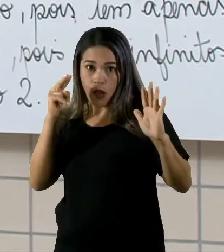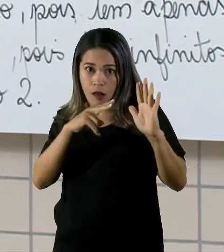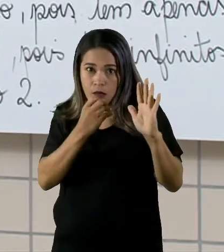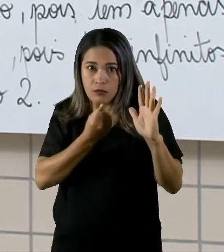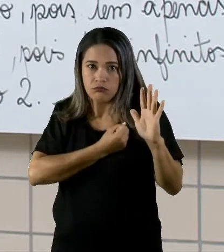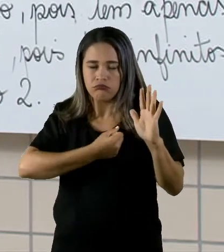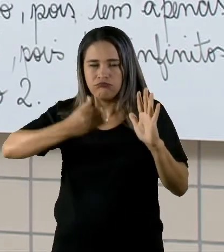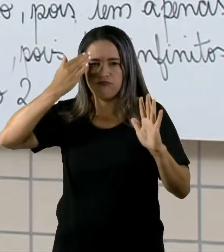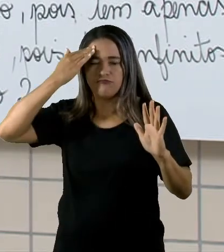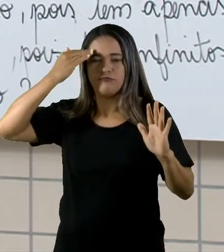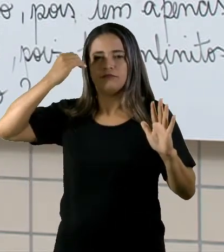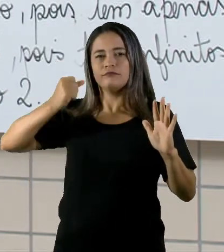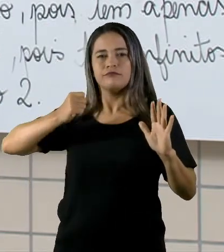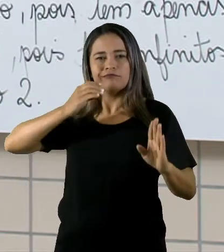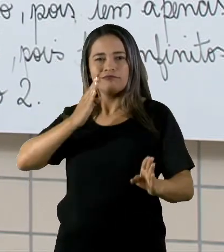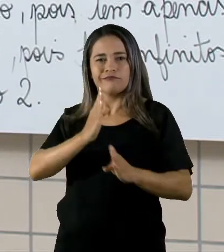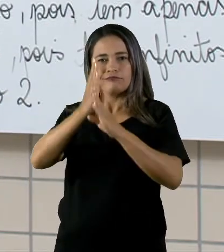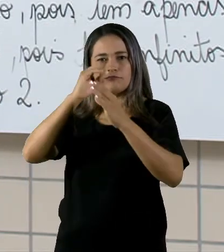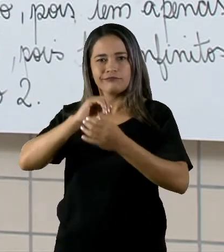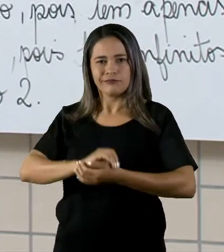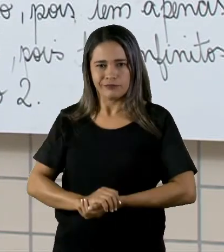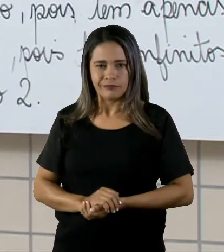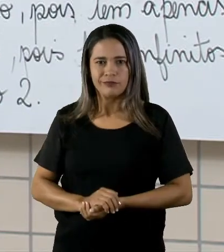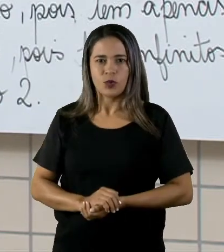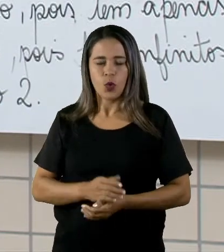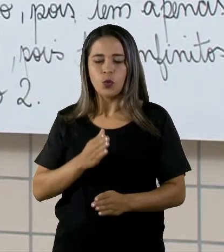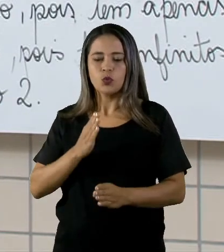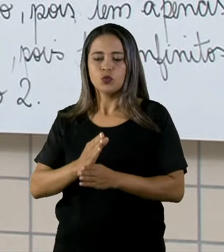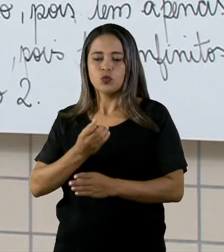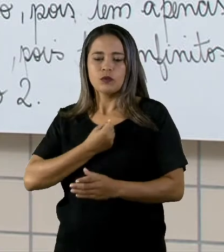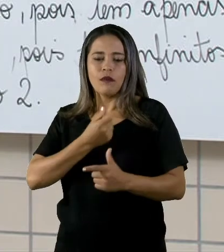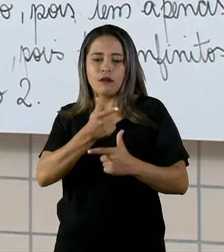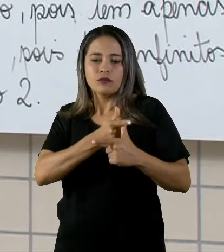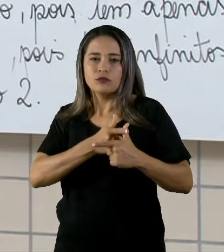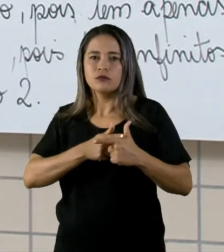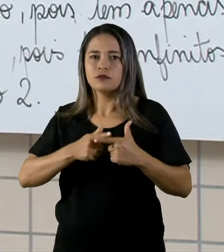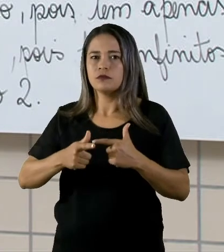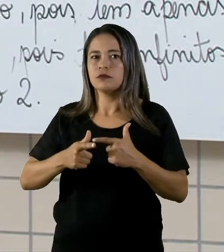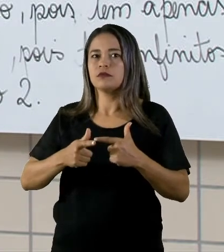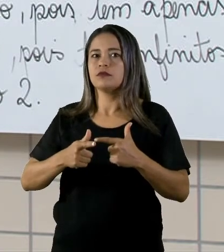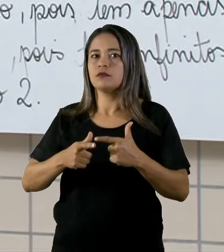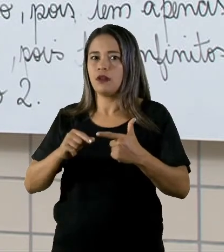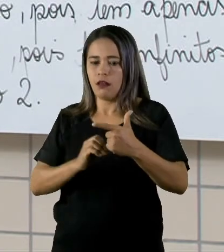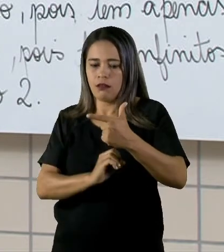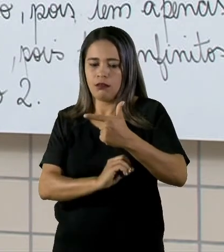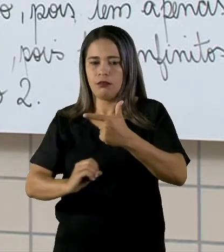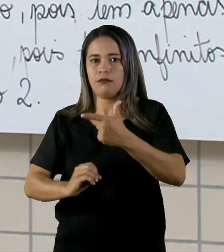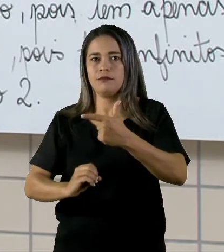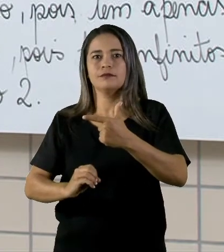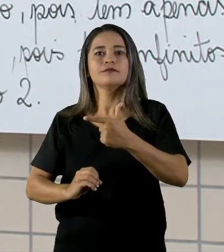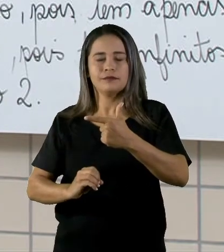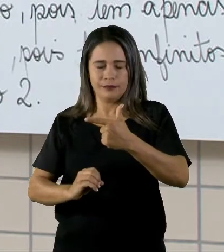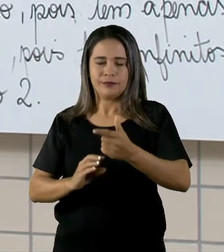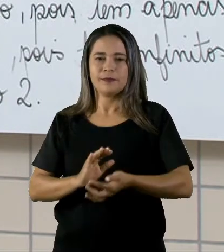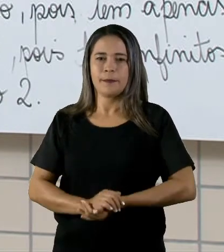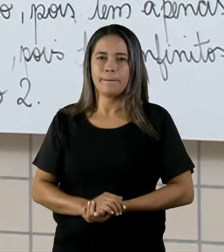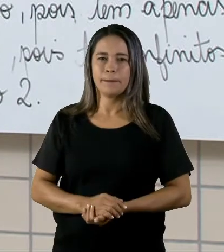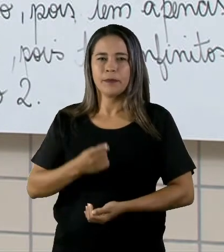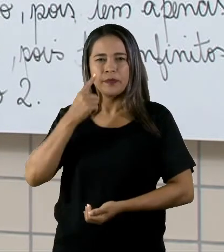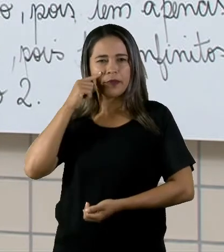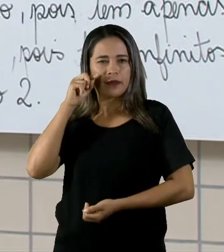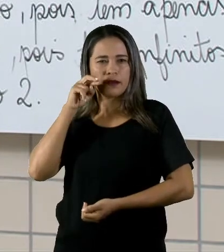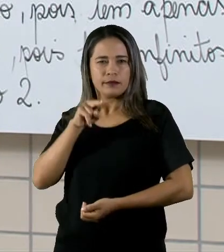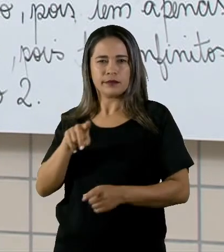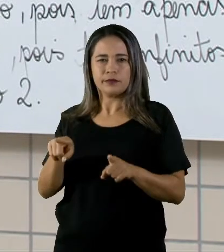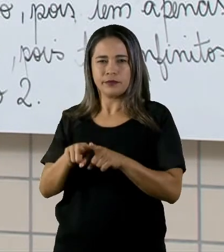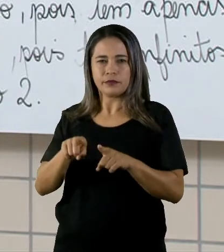saber que número que você vai recorrer para dividir e a conta dar exata. Vimos também que os números primos